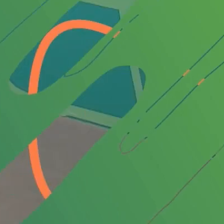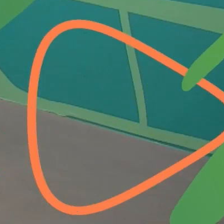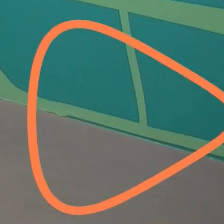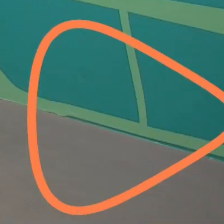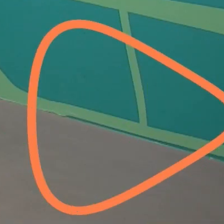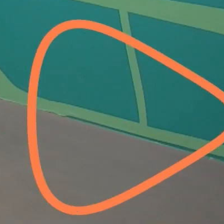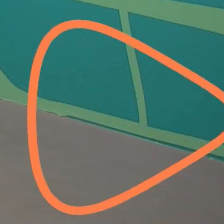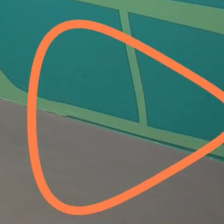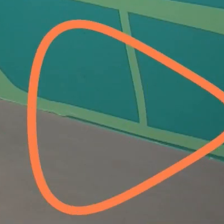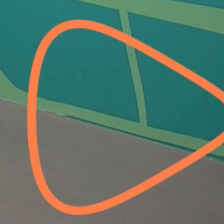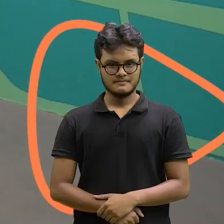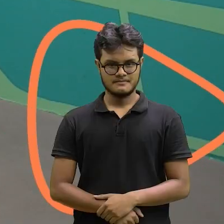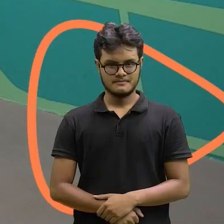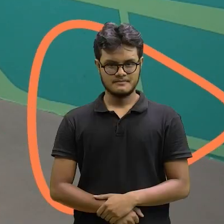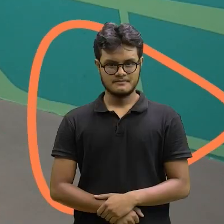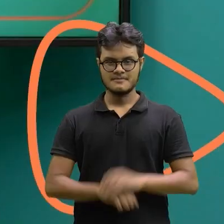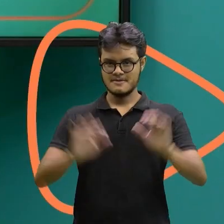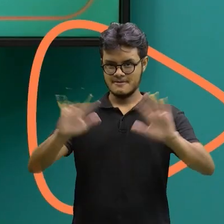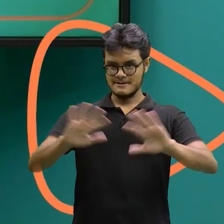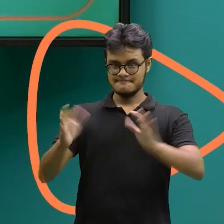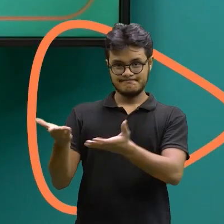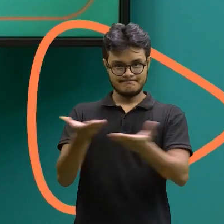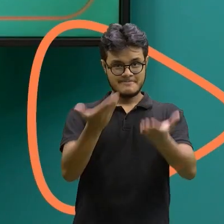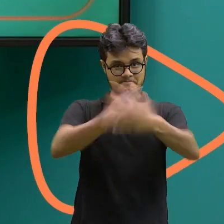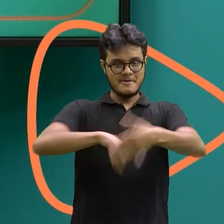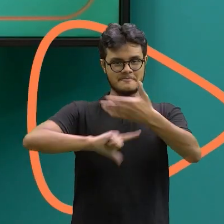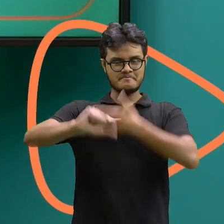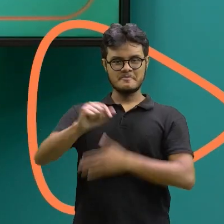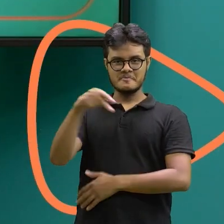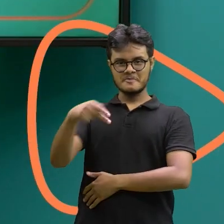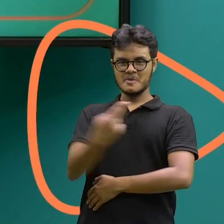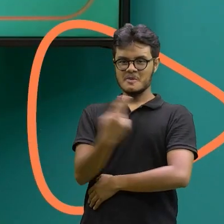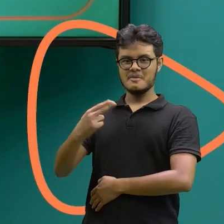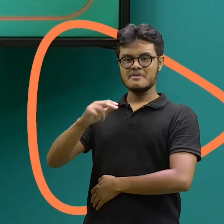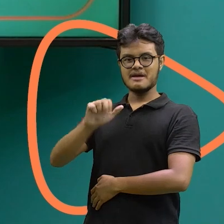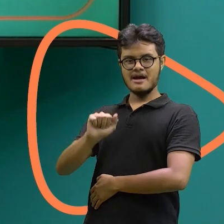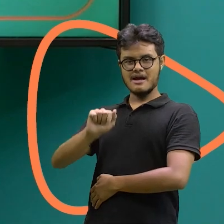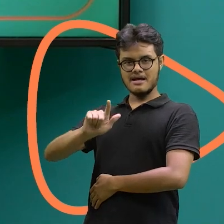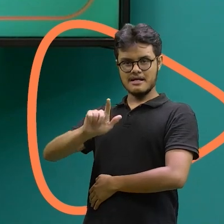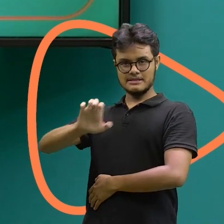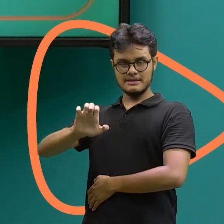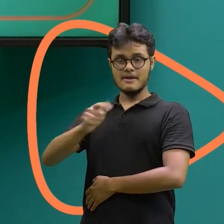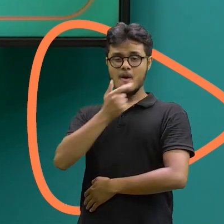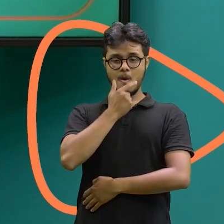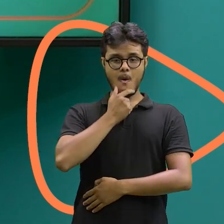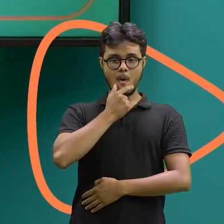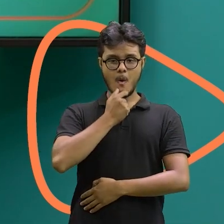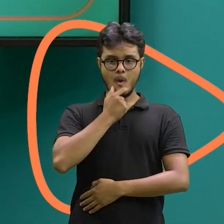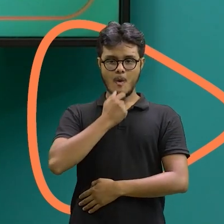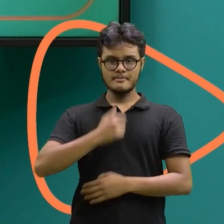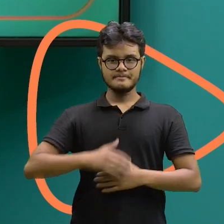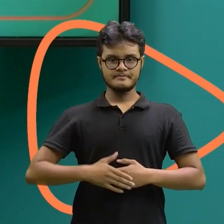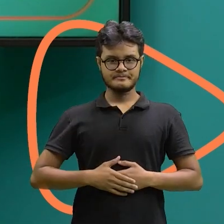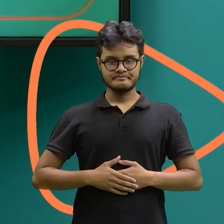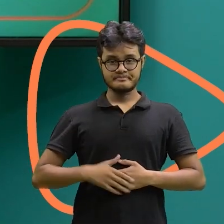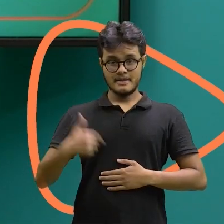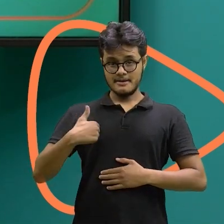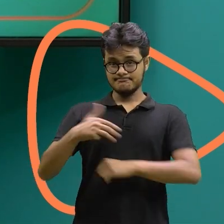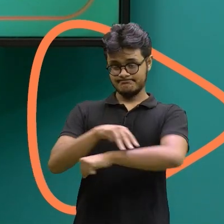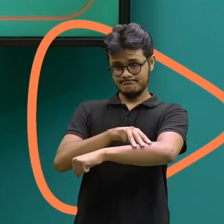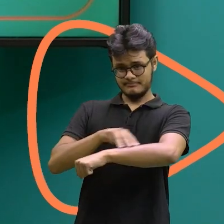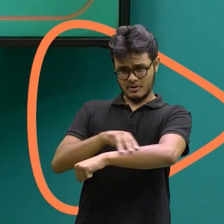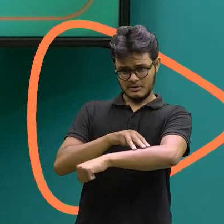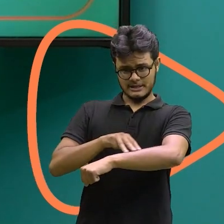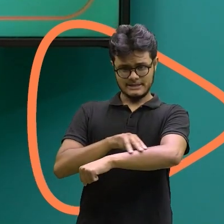Olá, seja bem-vindo ao Preveste OEA. Eu sou o professor Alê, sou do sexo masculino, sou pardo, tenho